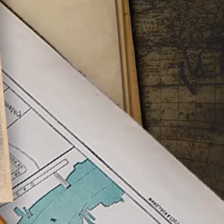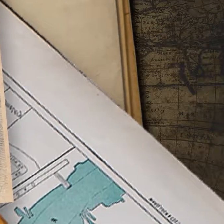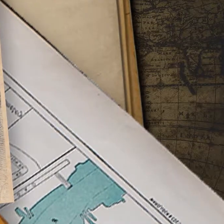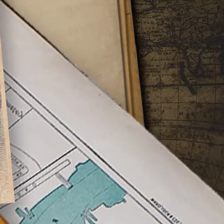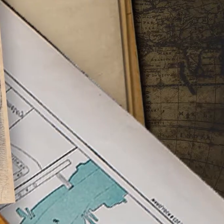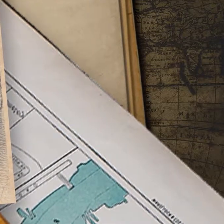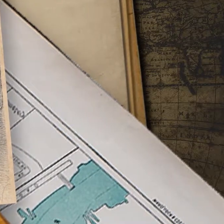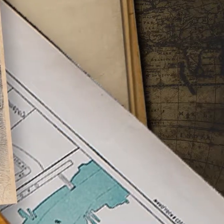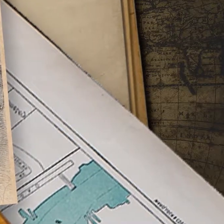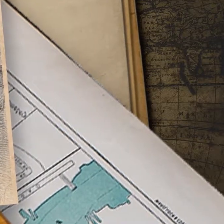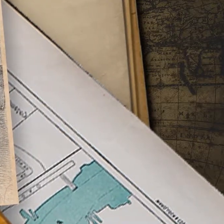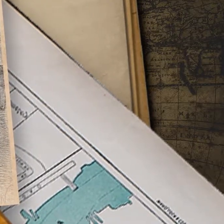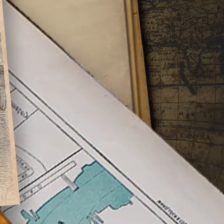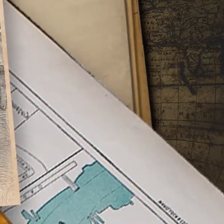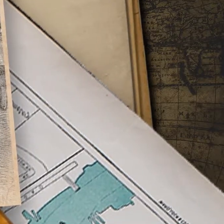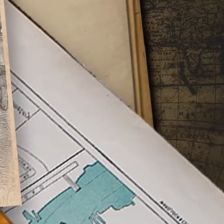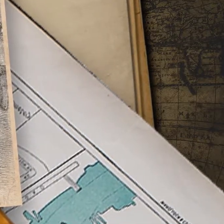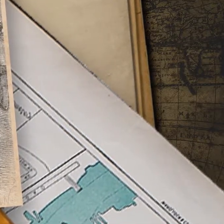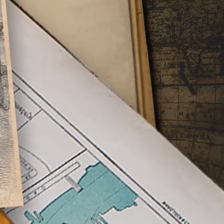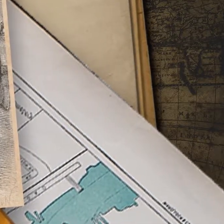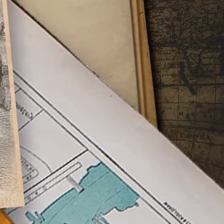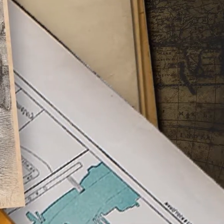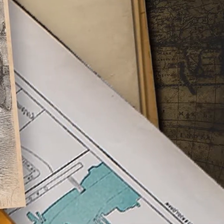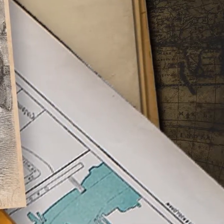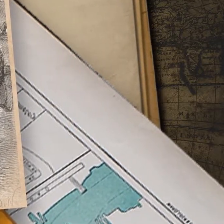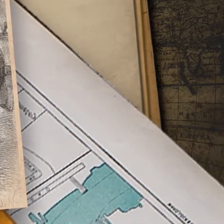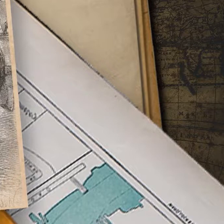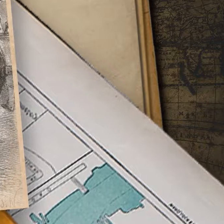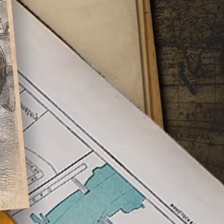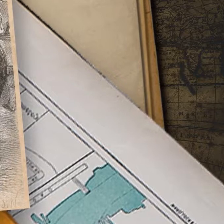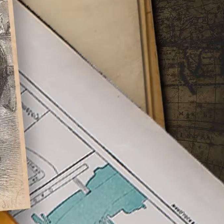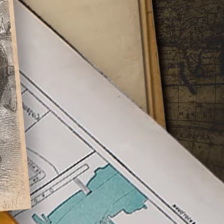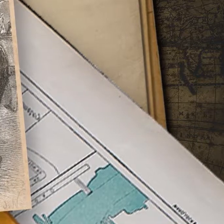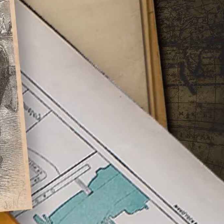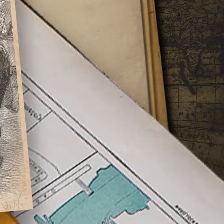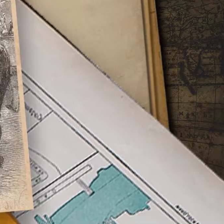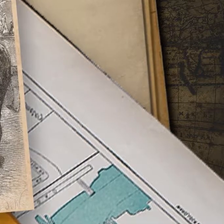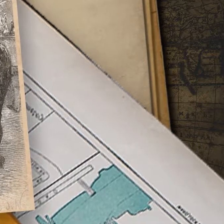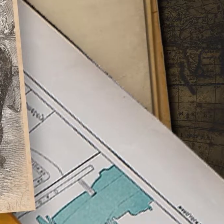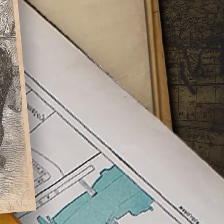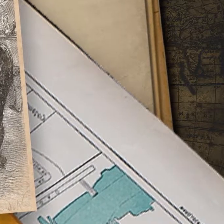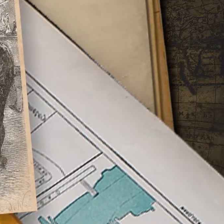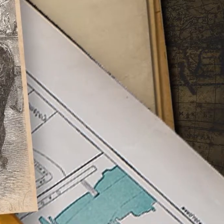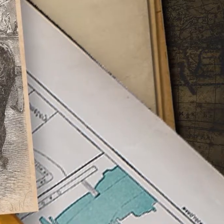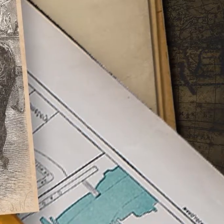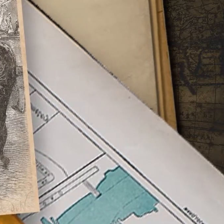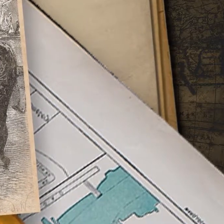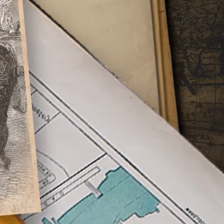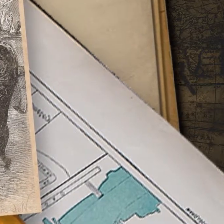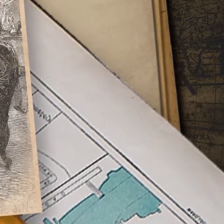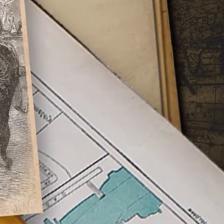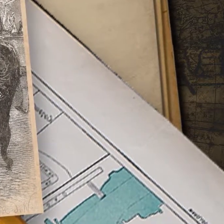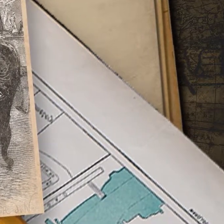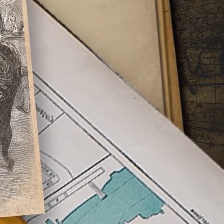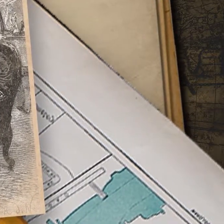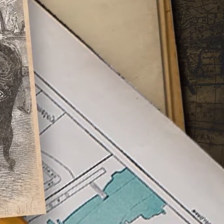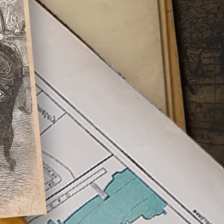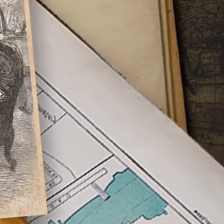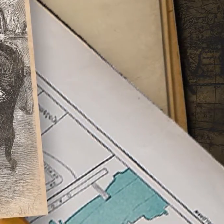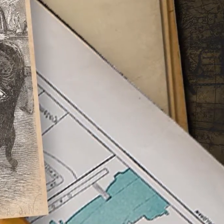trabalhada. E do lado esquerdo, um enorme lustre que é a imagem de uma mulher segurando os suportes para as velas.